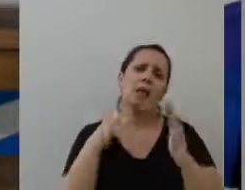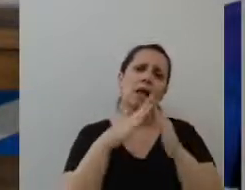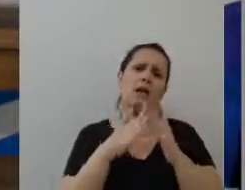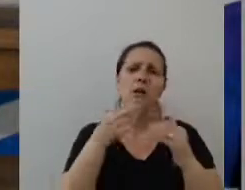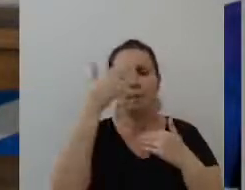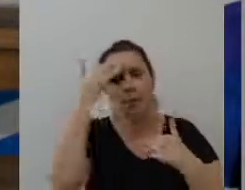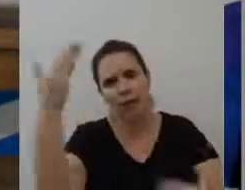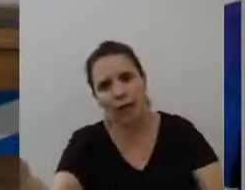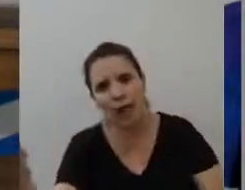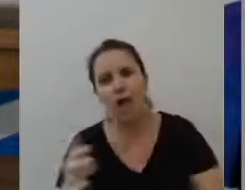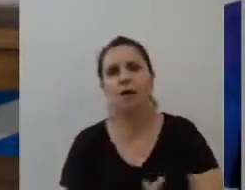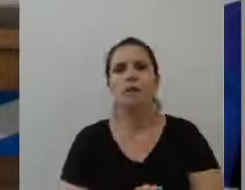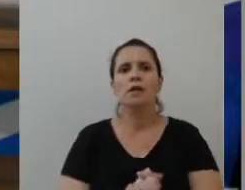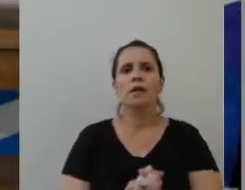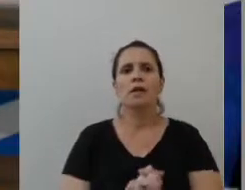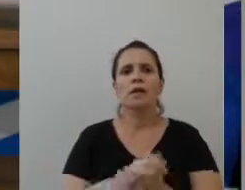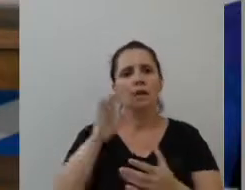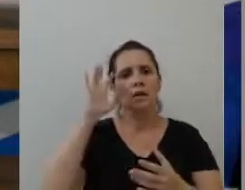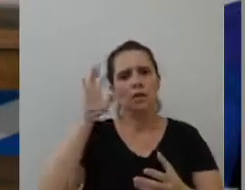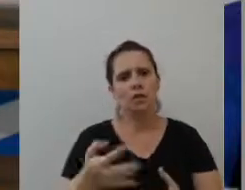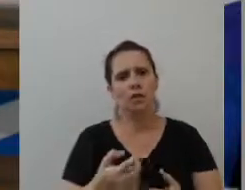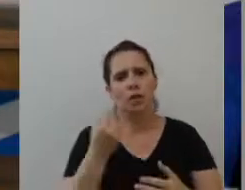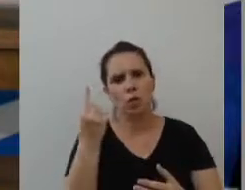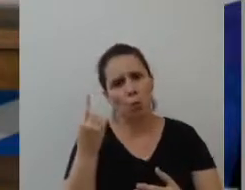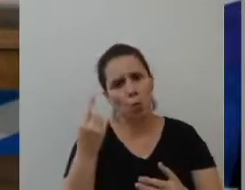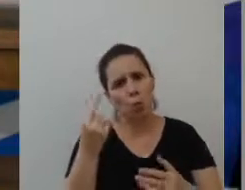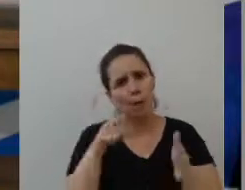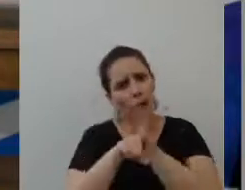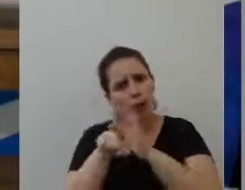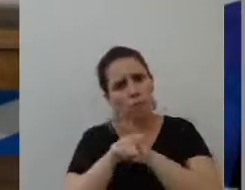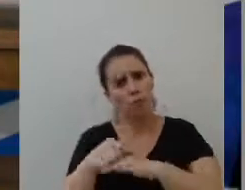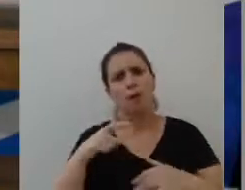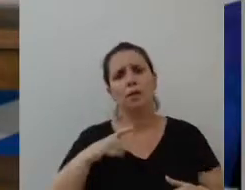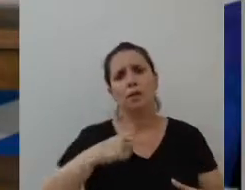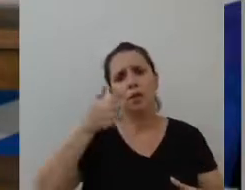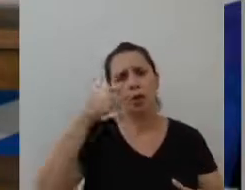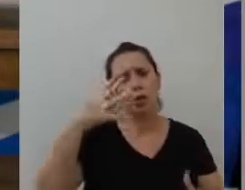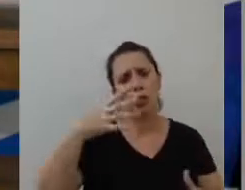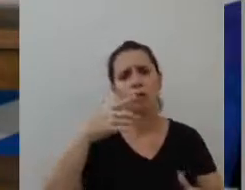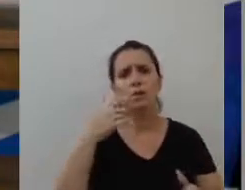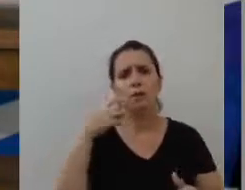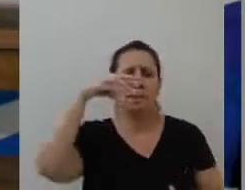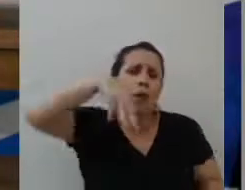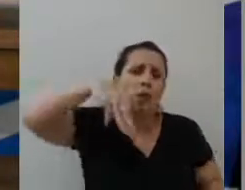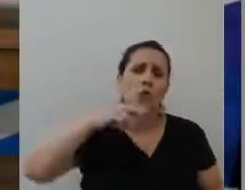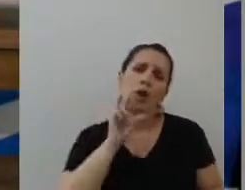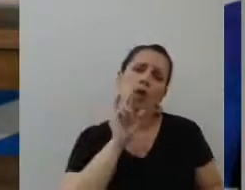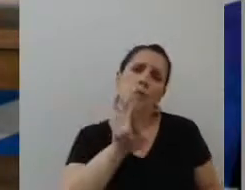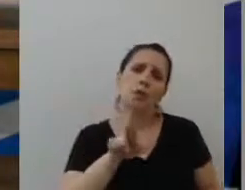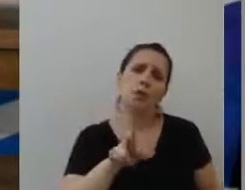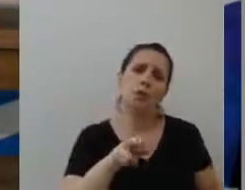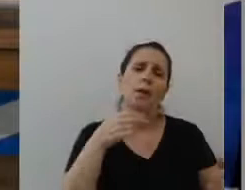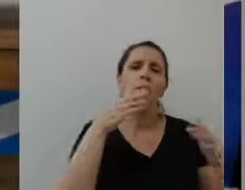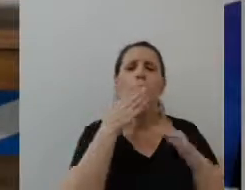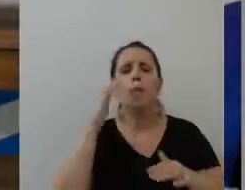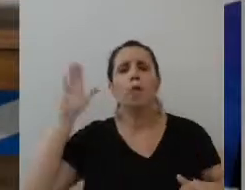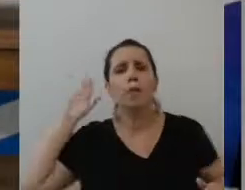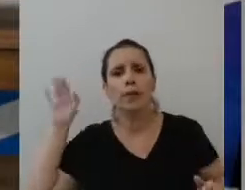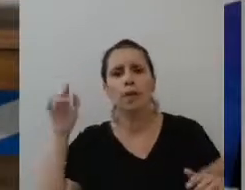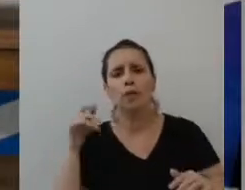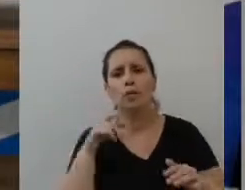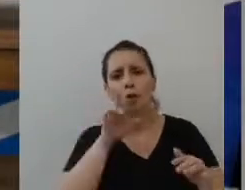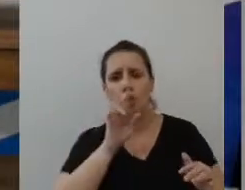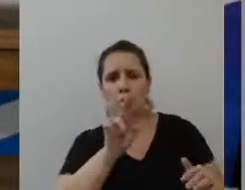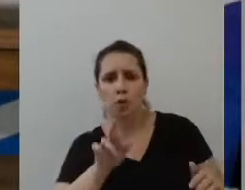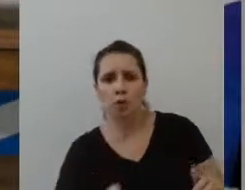todo mundo. Vamos resolver uma questão? Eu tenho mais 14 minutos. A gente vai responder. Prometo responder a questão e volto para ler